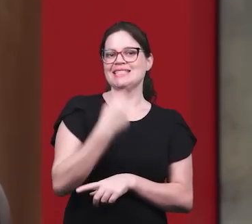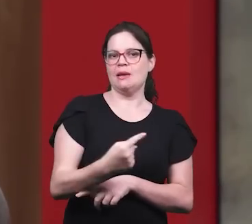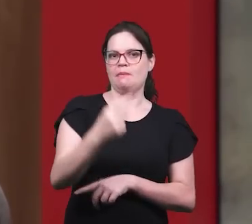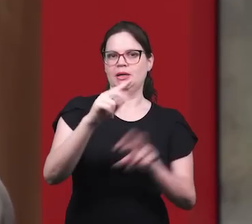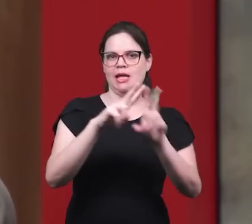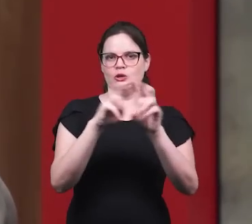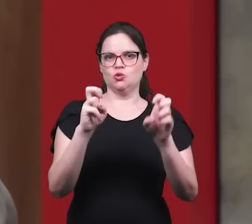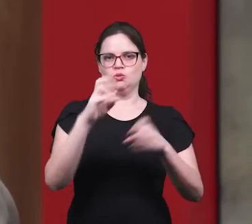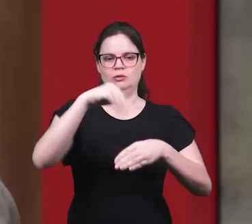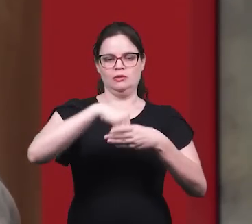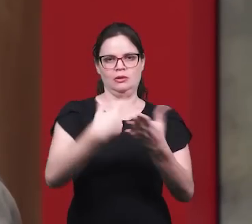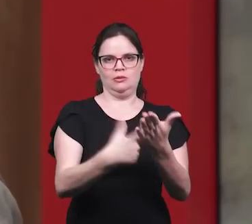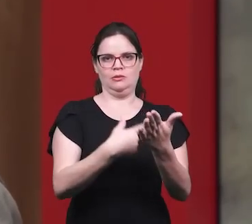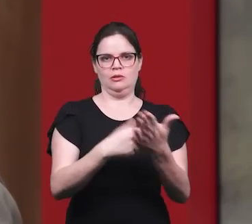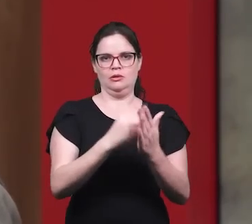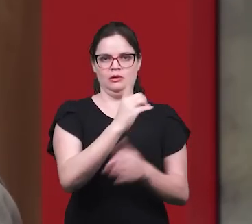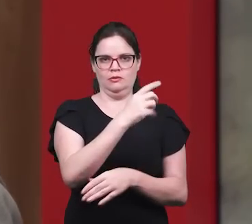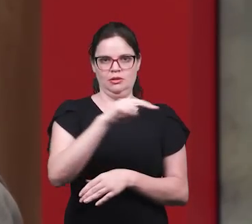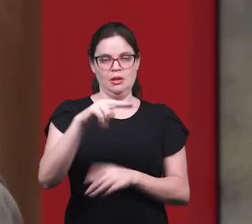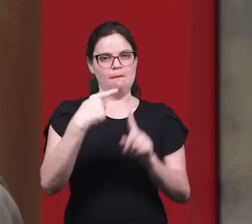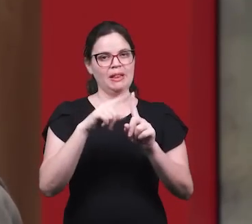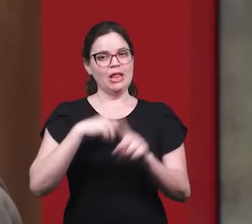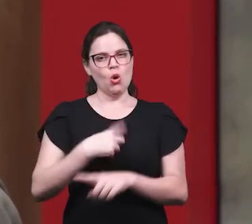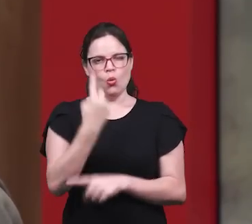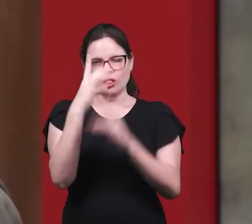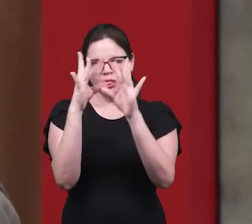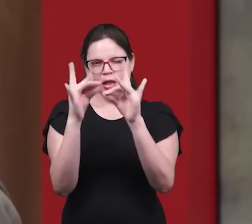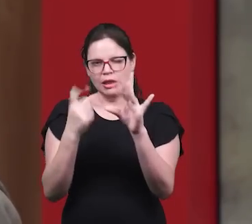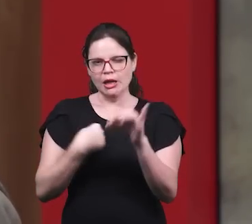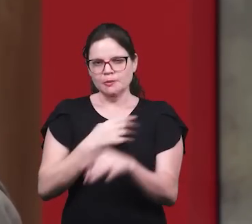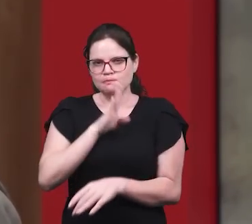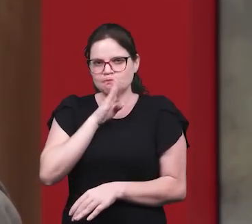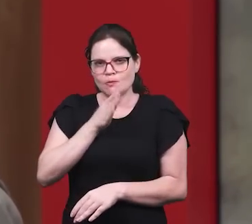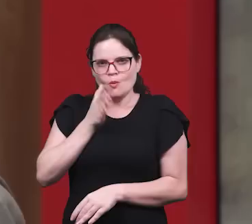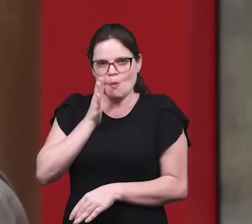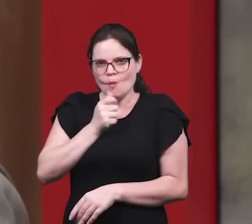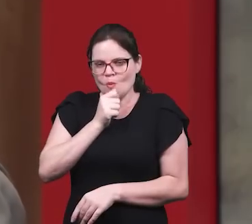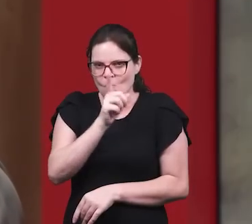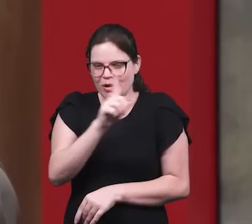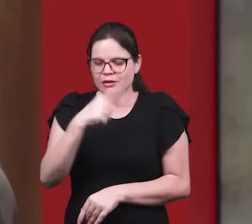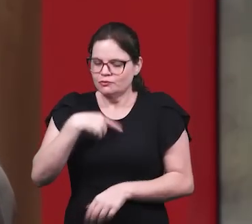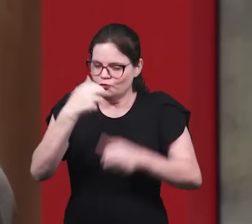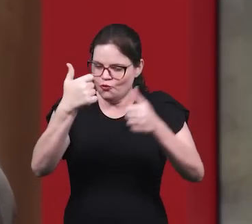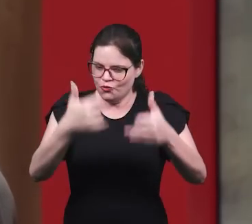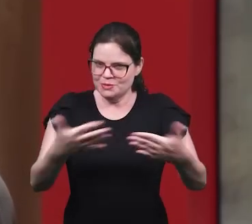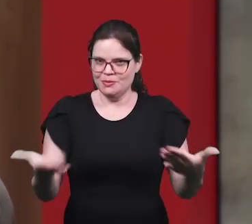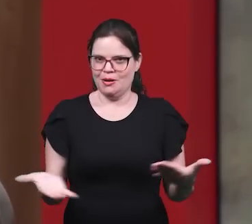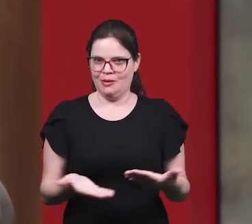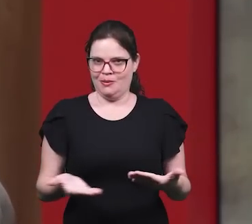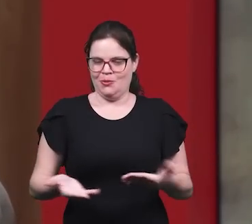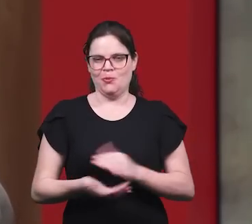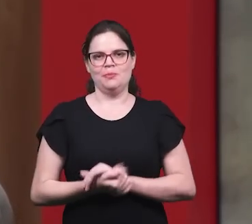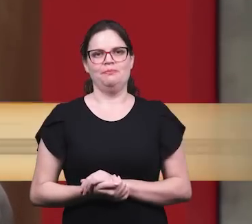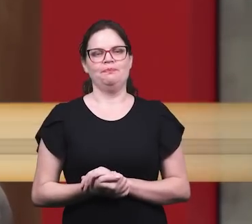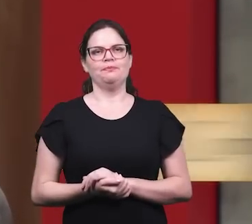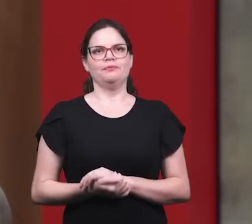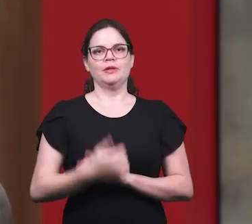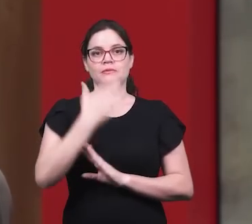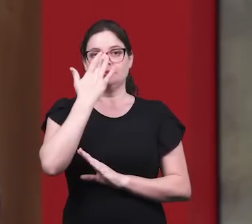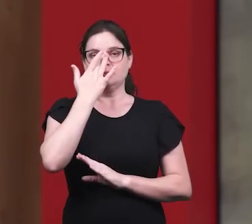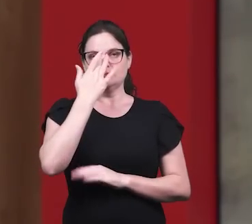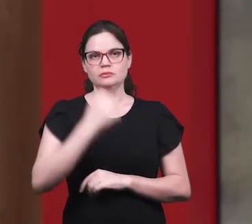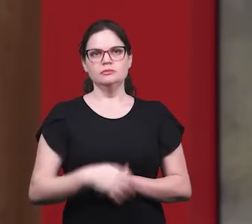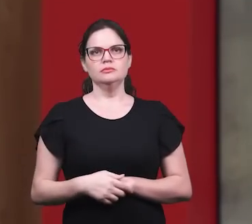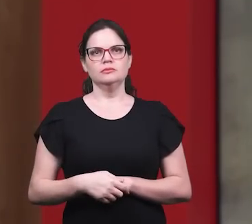um ponto que é aplicado a esse momento aqui. Então, eu vou voltar um pouquinho na última semana,